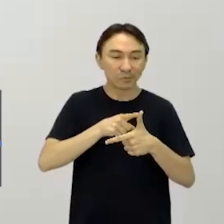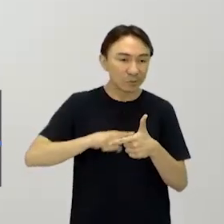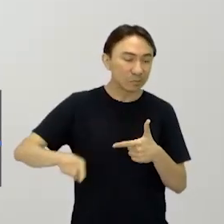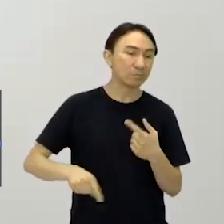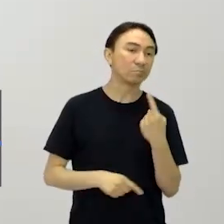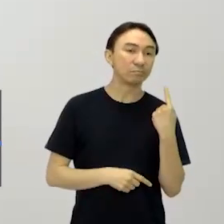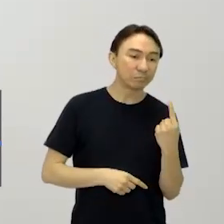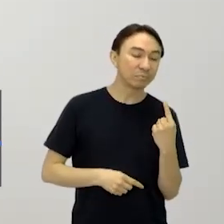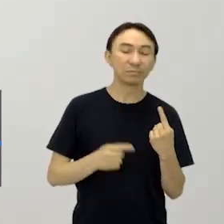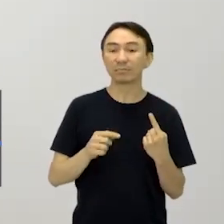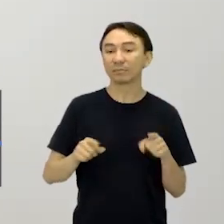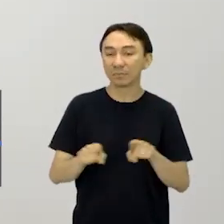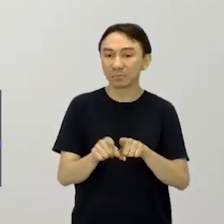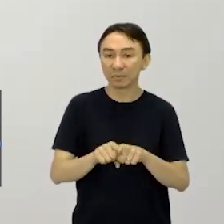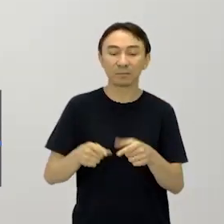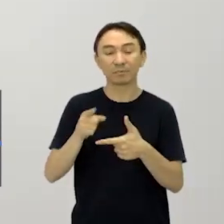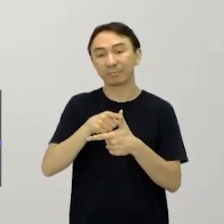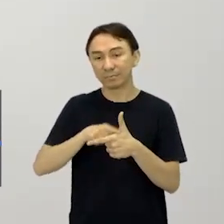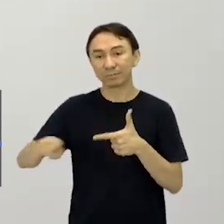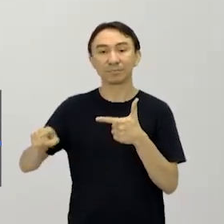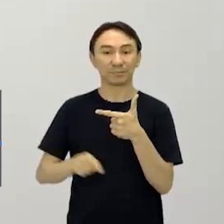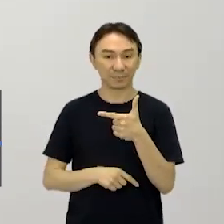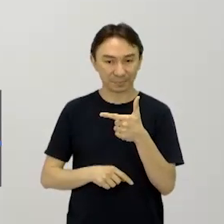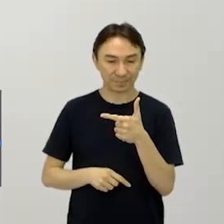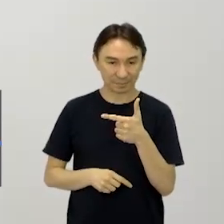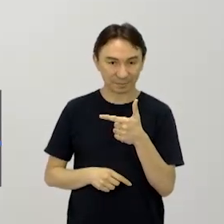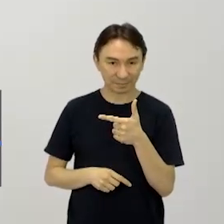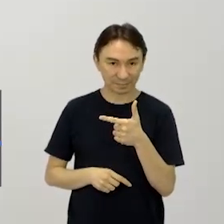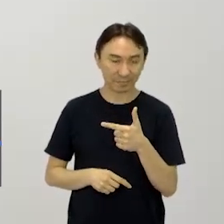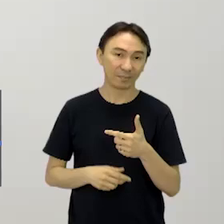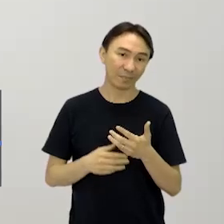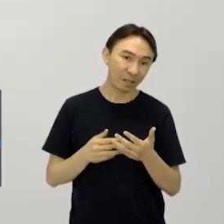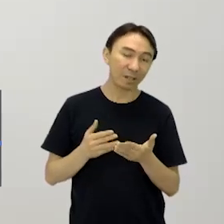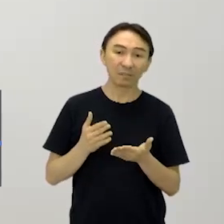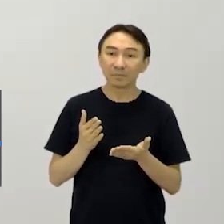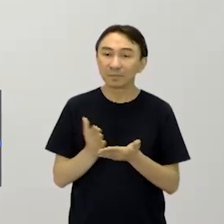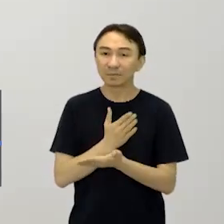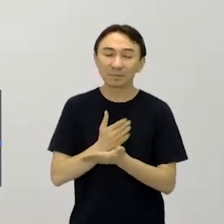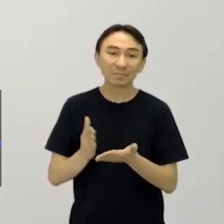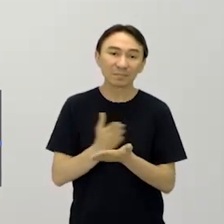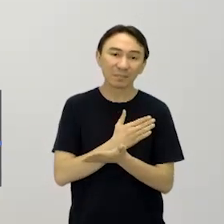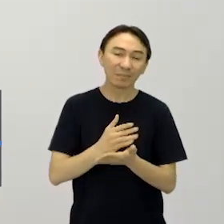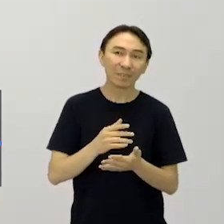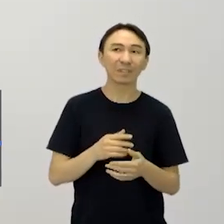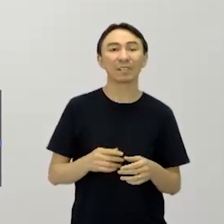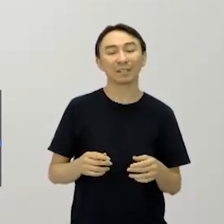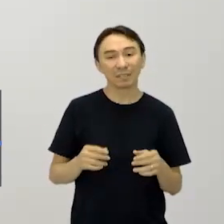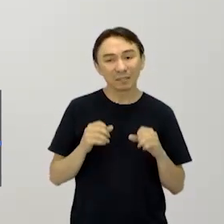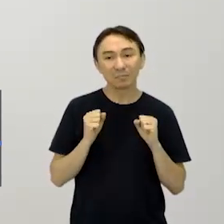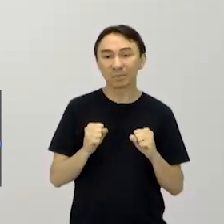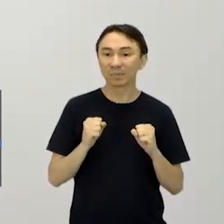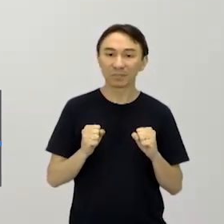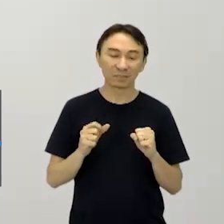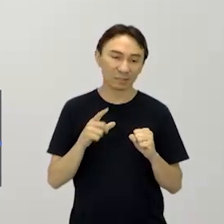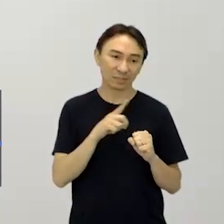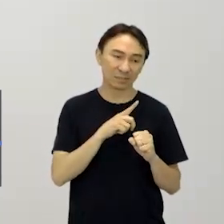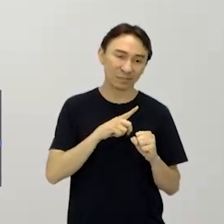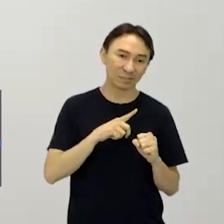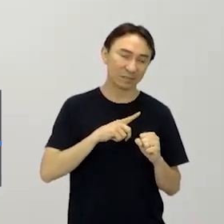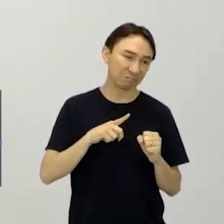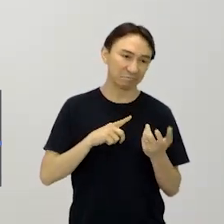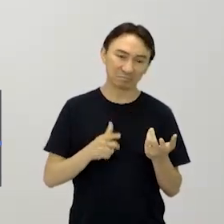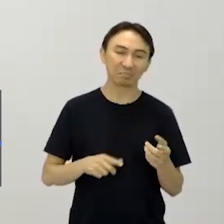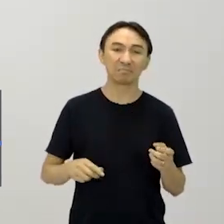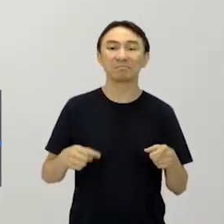não recursiva, não depende de nada. E a gente viu algumas que são recursivas, né? Umas que dependem do primeiro termo, por exemplo, do segundo